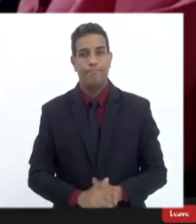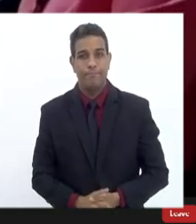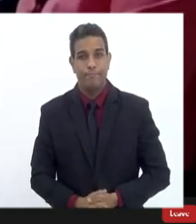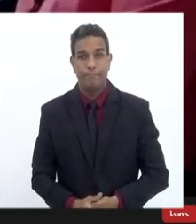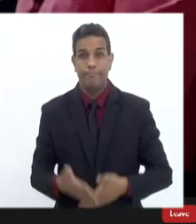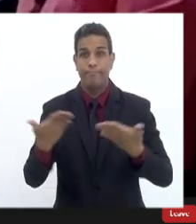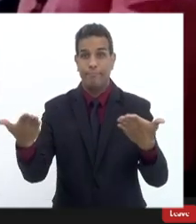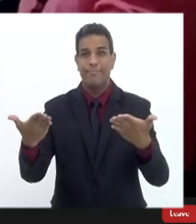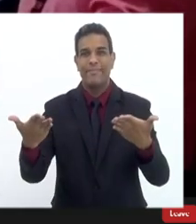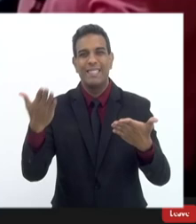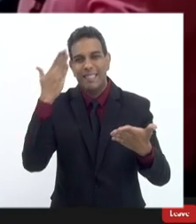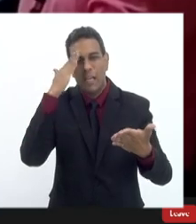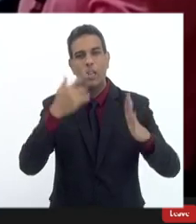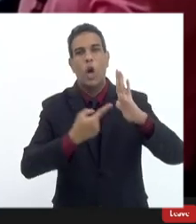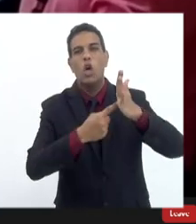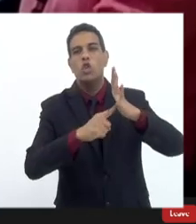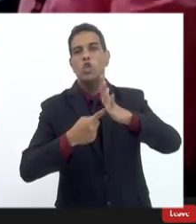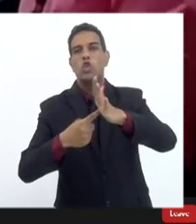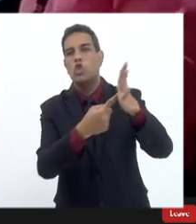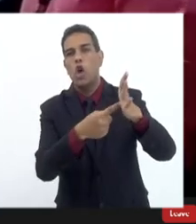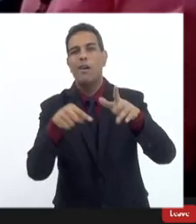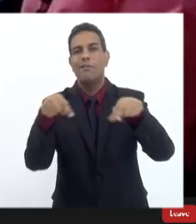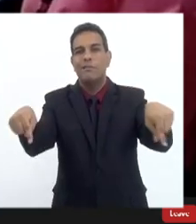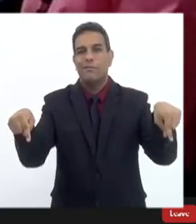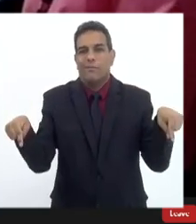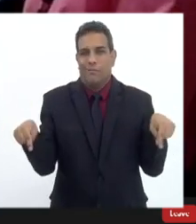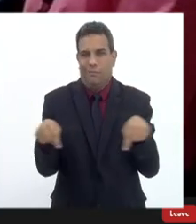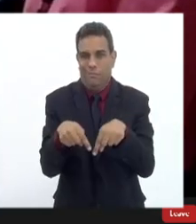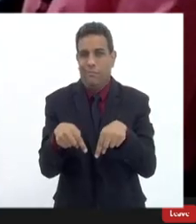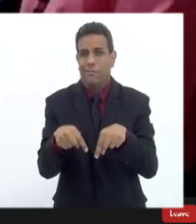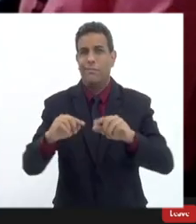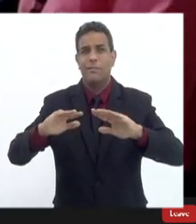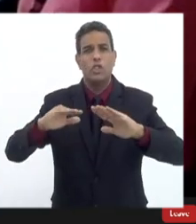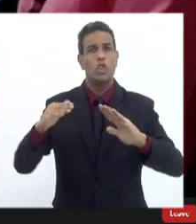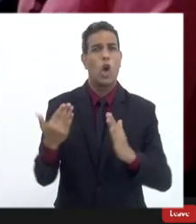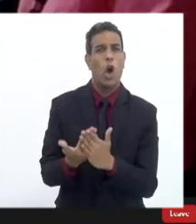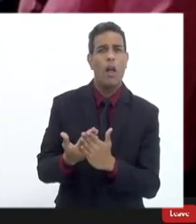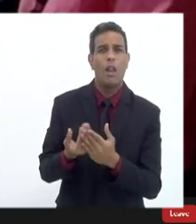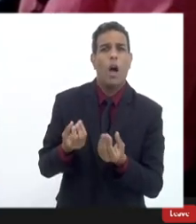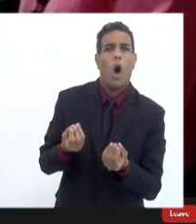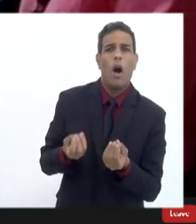à ventilação, que só colocou agora há pouco,